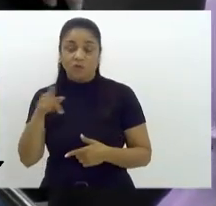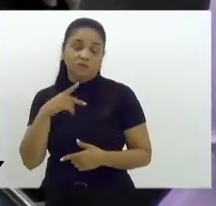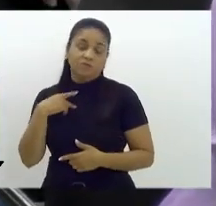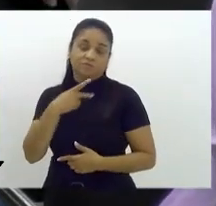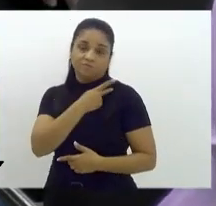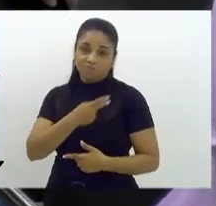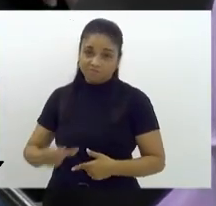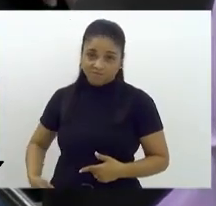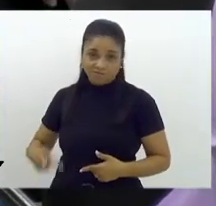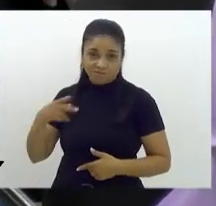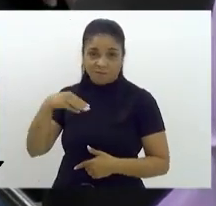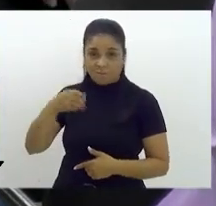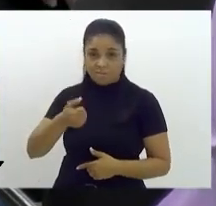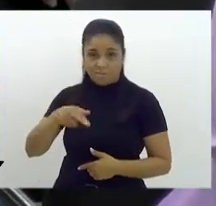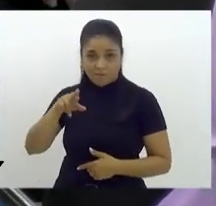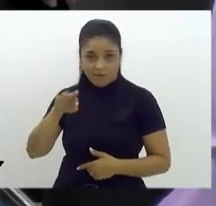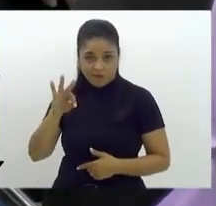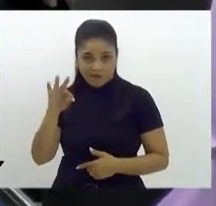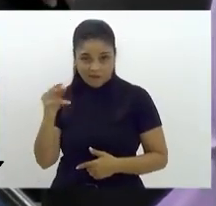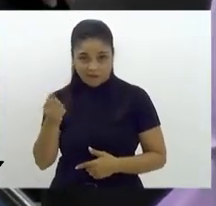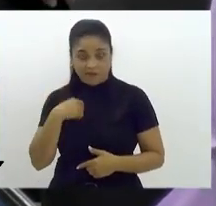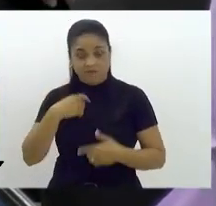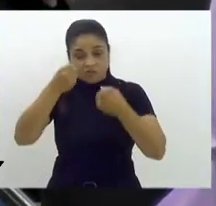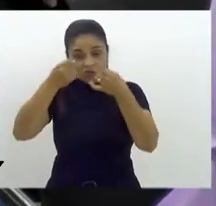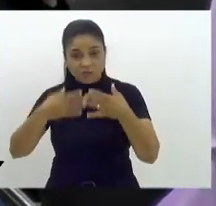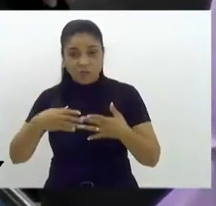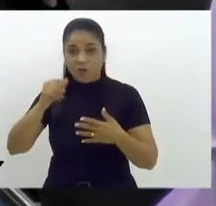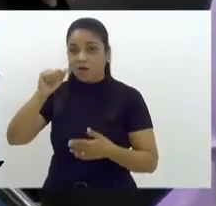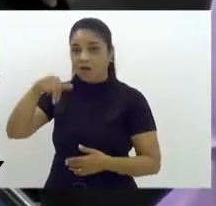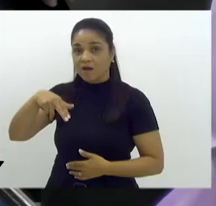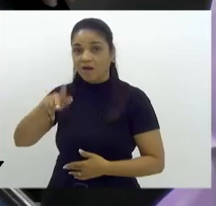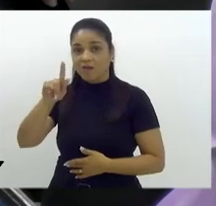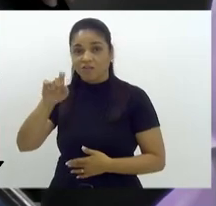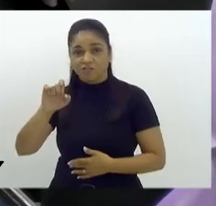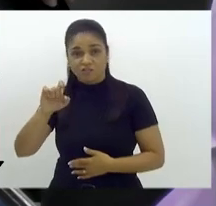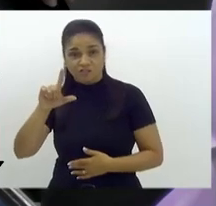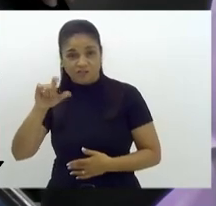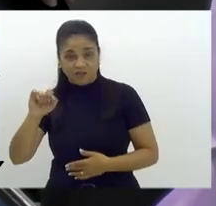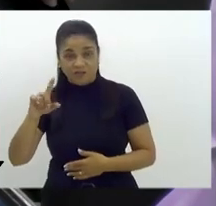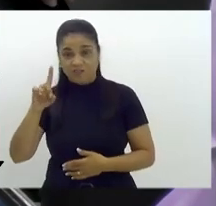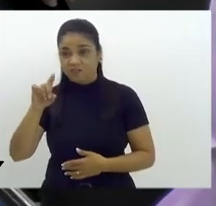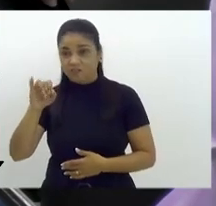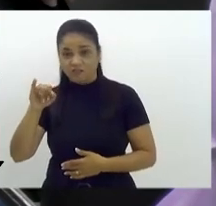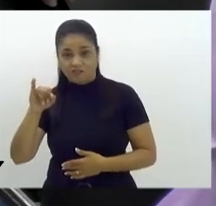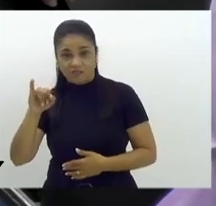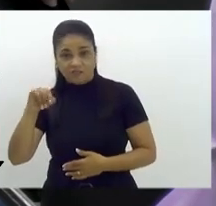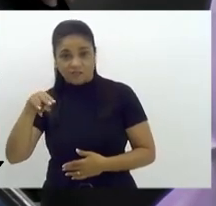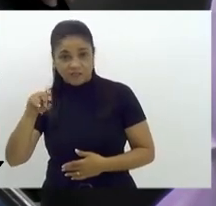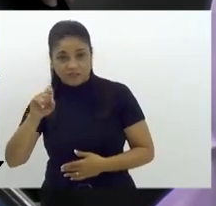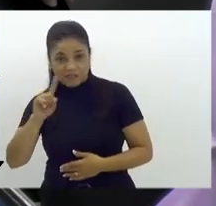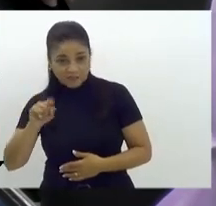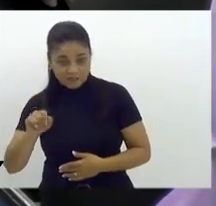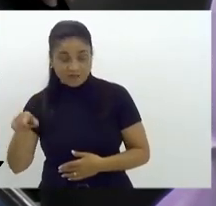de eh da mulher Angela Diniz né que foi assassinada pensar o quanto que